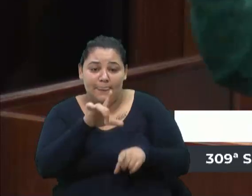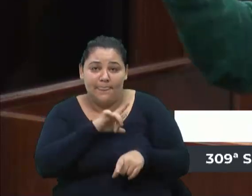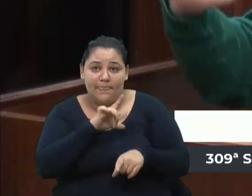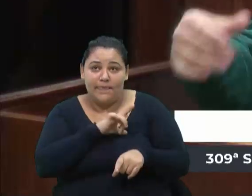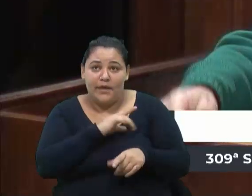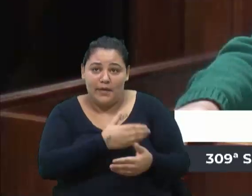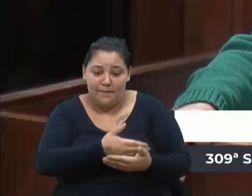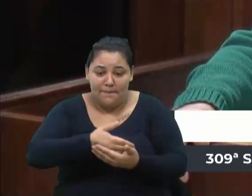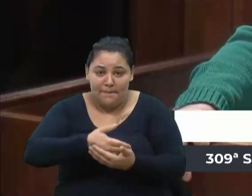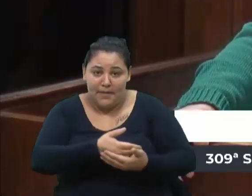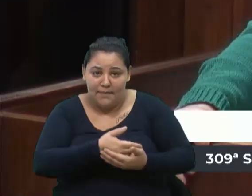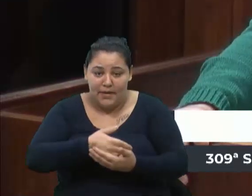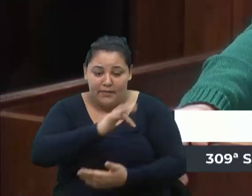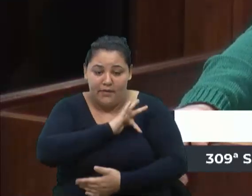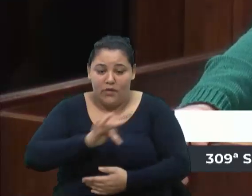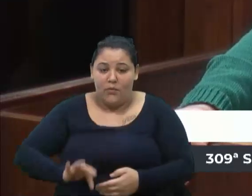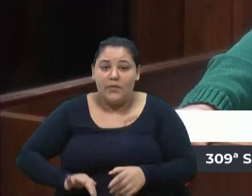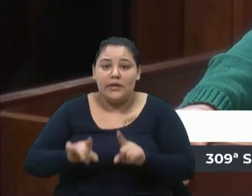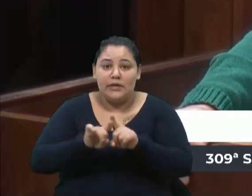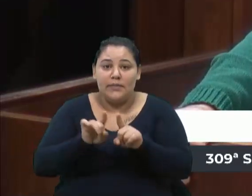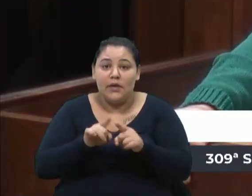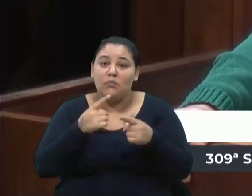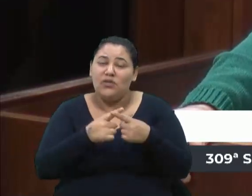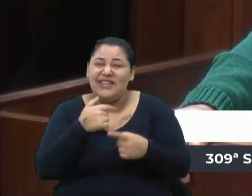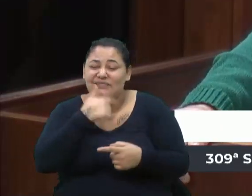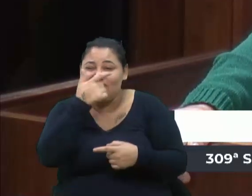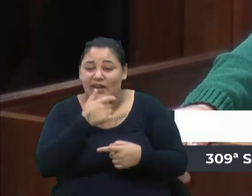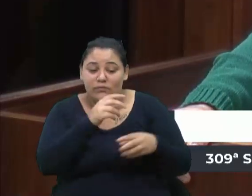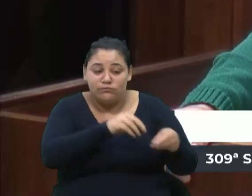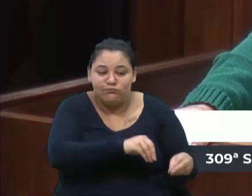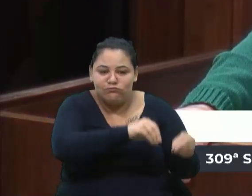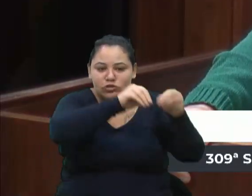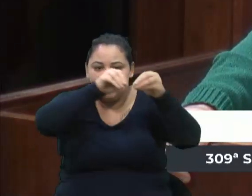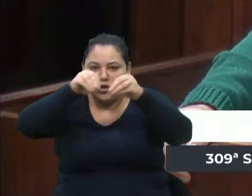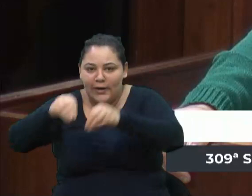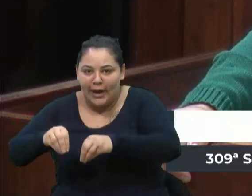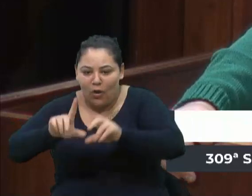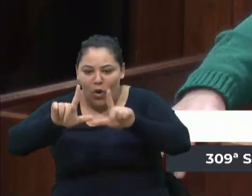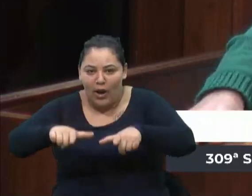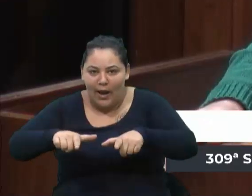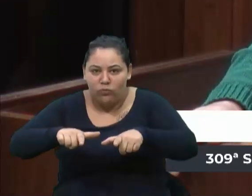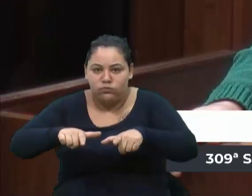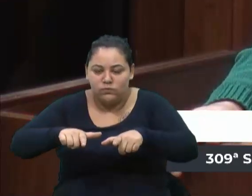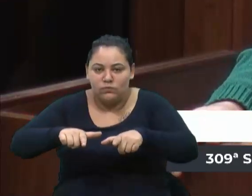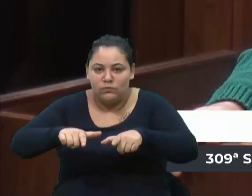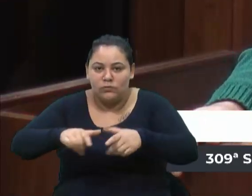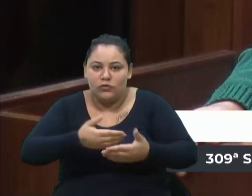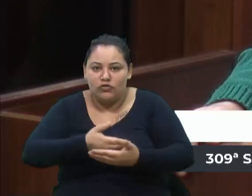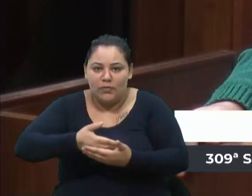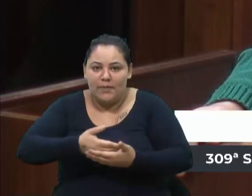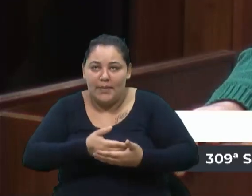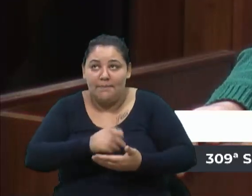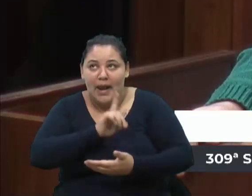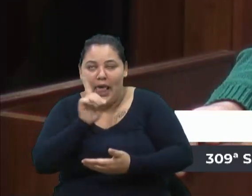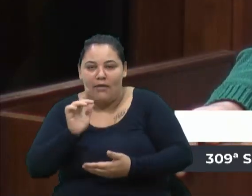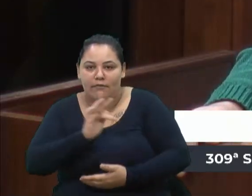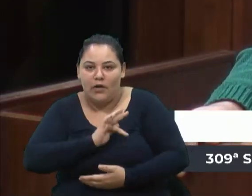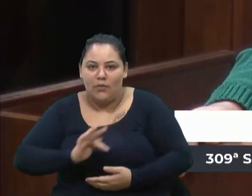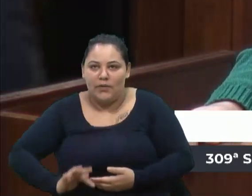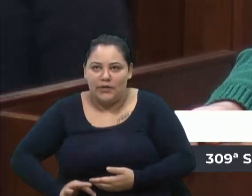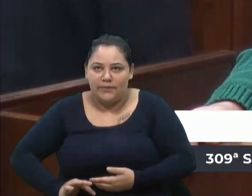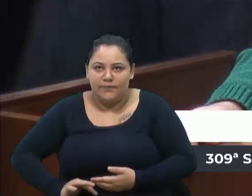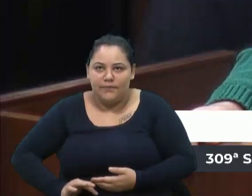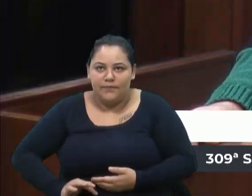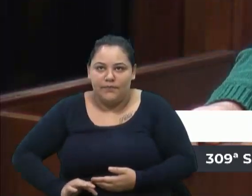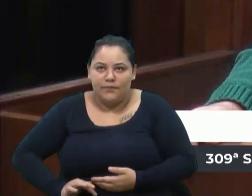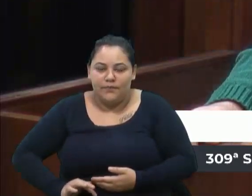que parece uma transferir maternidade para lá então essas Vans não serve para isso só que daí tava expostas líder do governo as Vans na